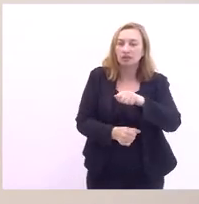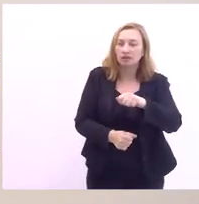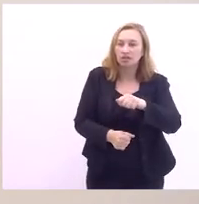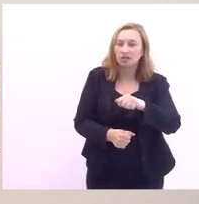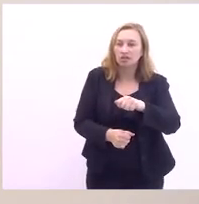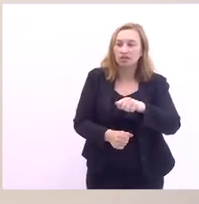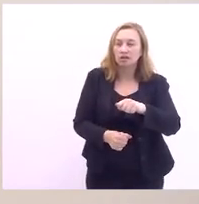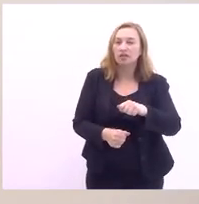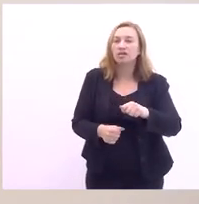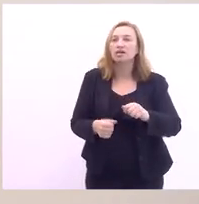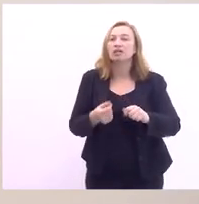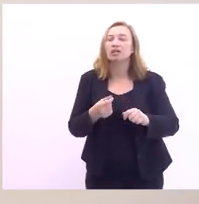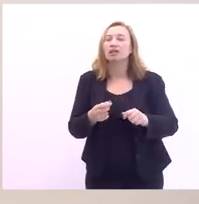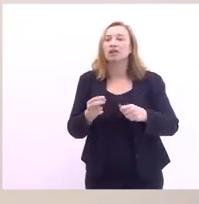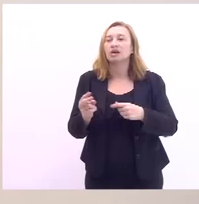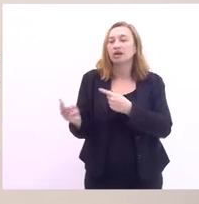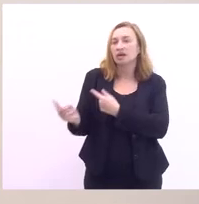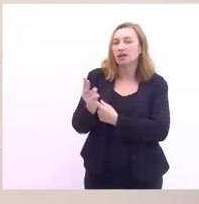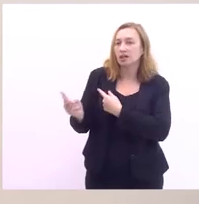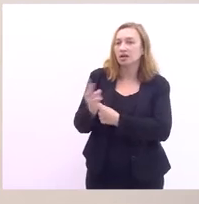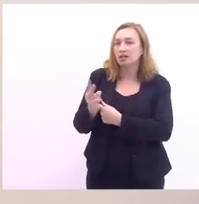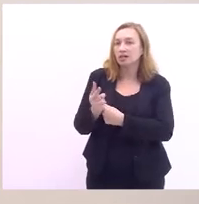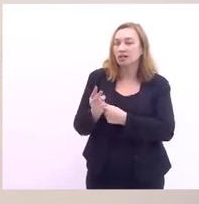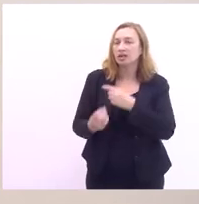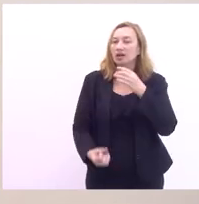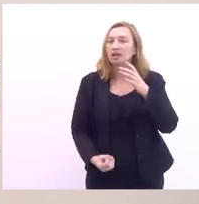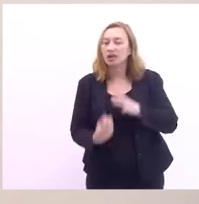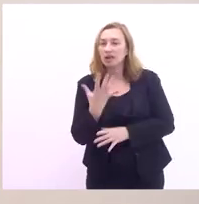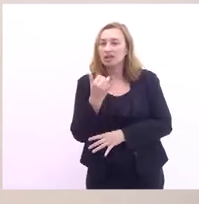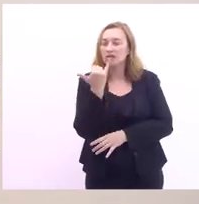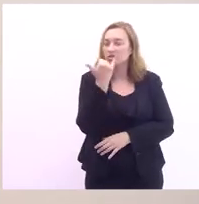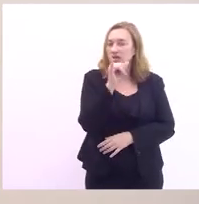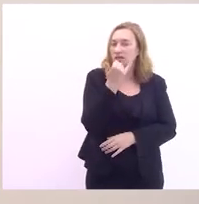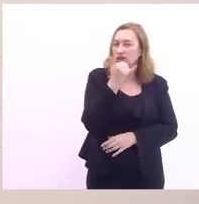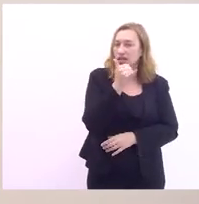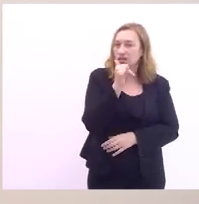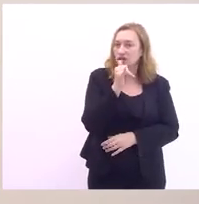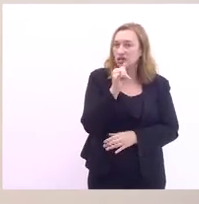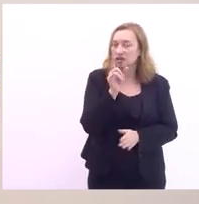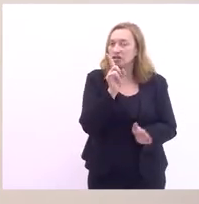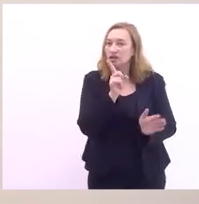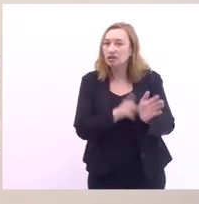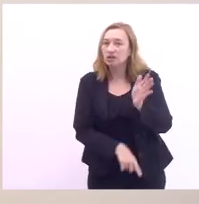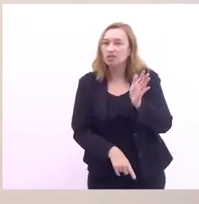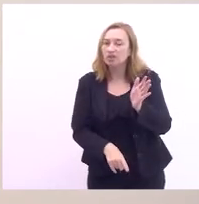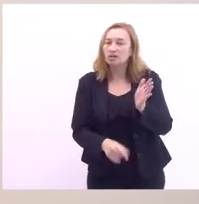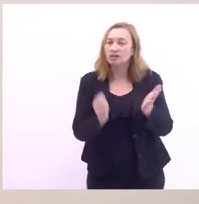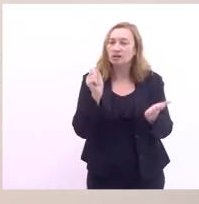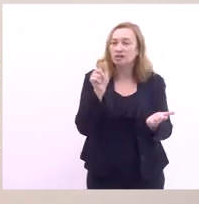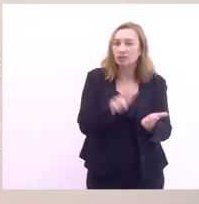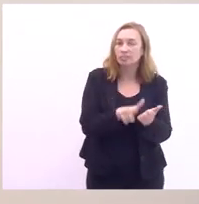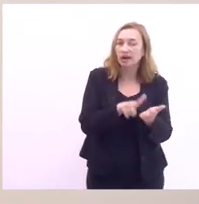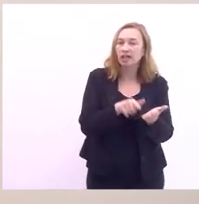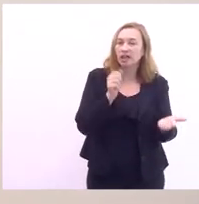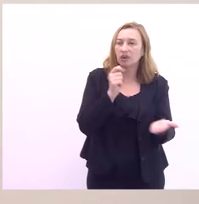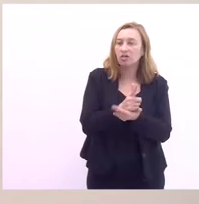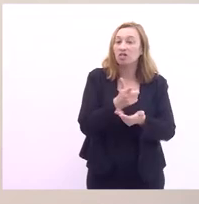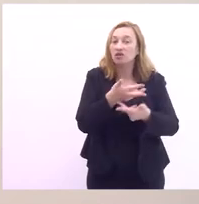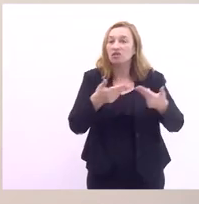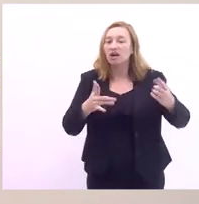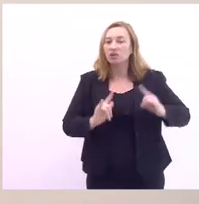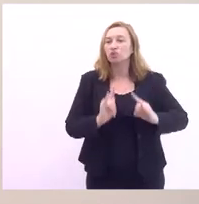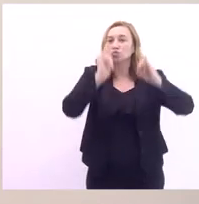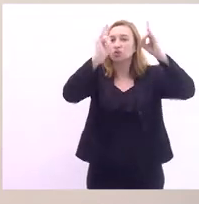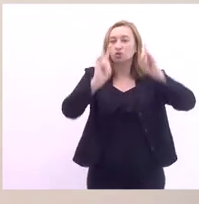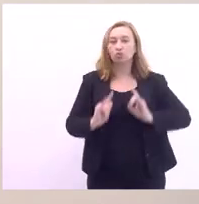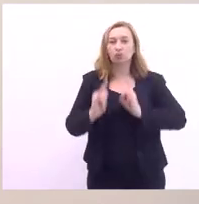contraíram empréstimos para fazer geração de energia, para fazer a compensação da sua conta de energia elétrica. Vários condomínios